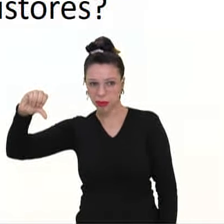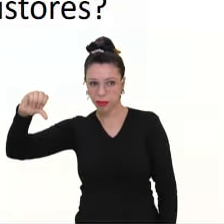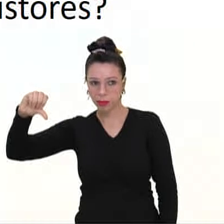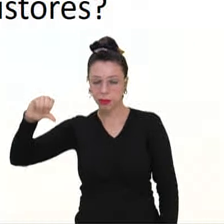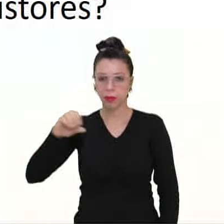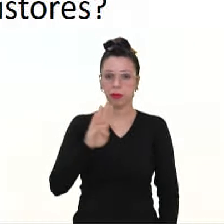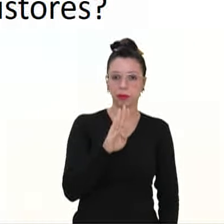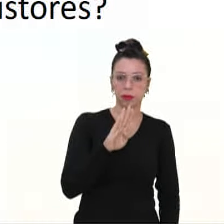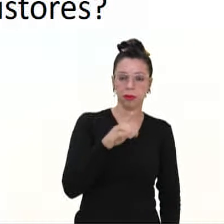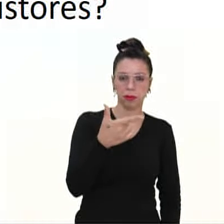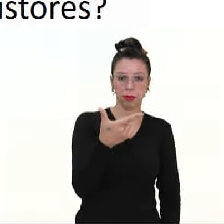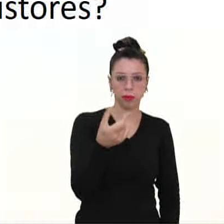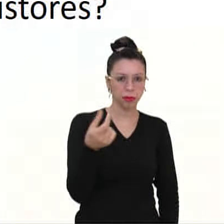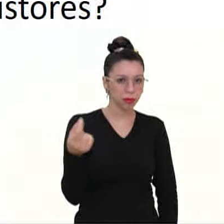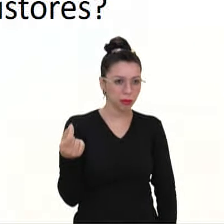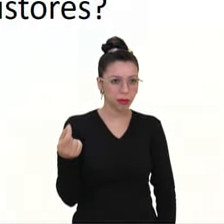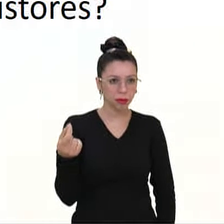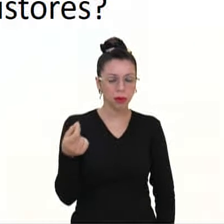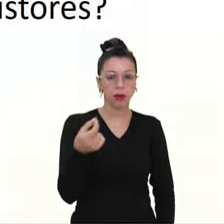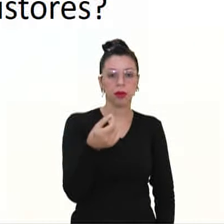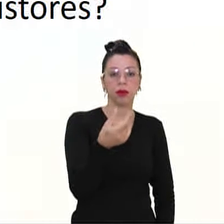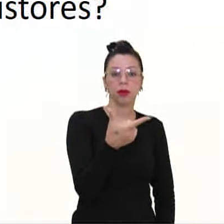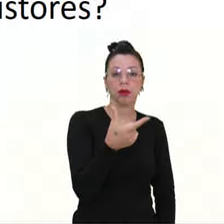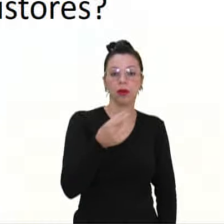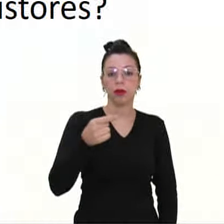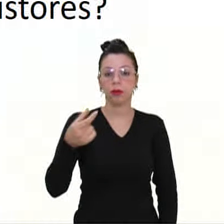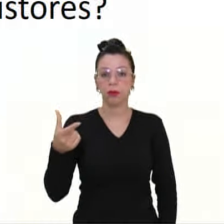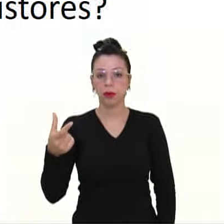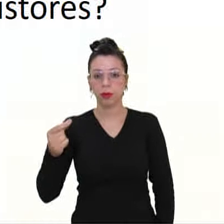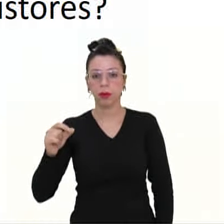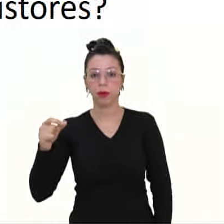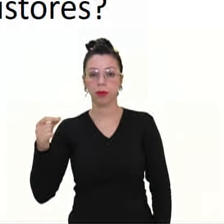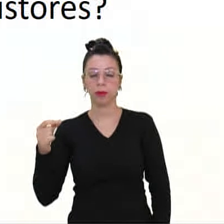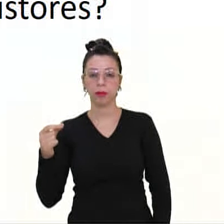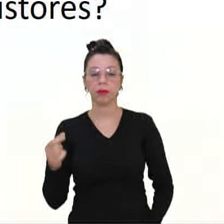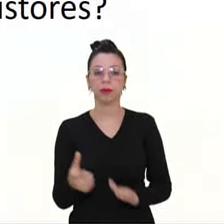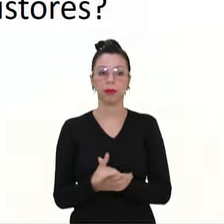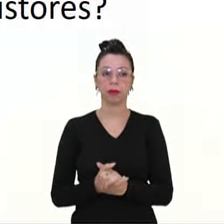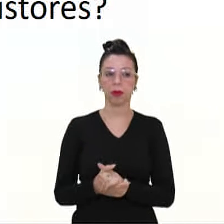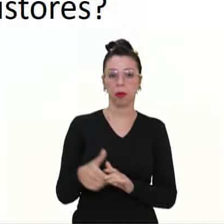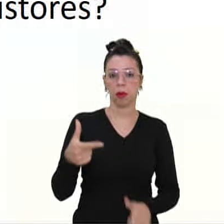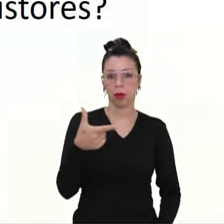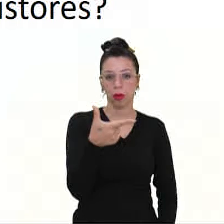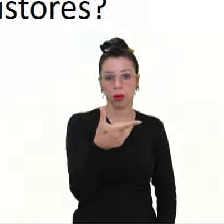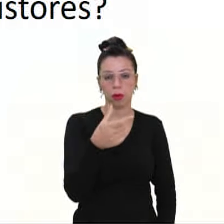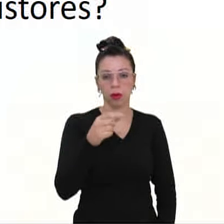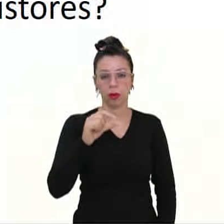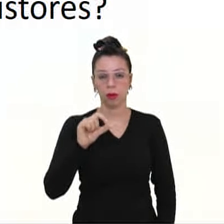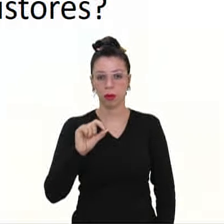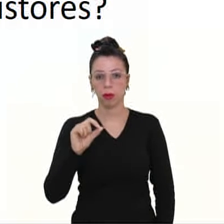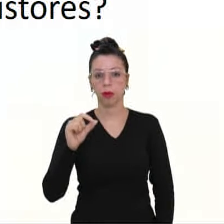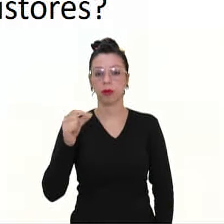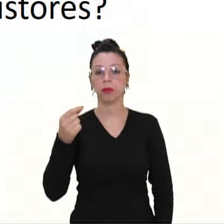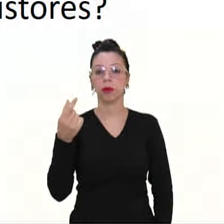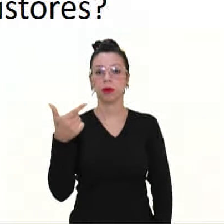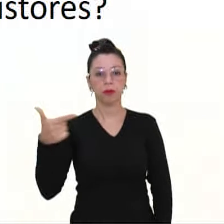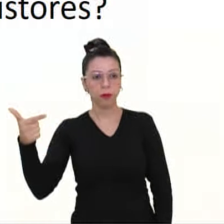a letra B, 2002? Será a letra C, 2022? Letra D,